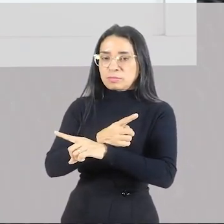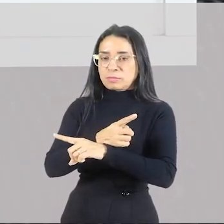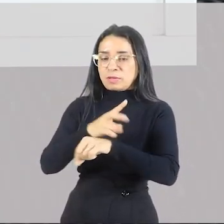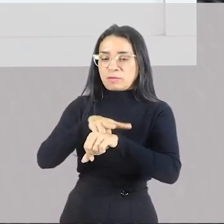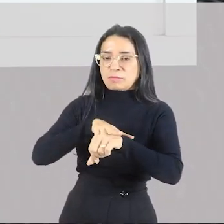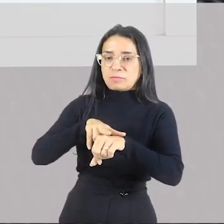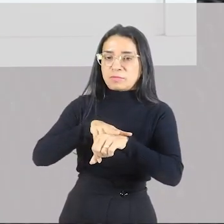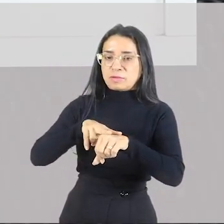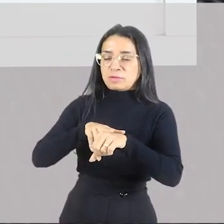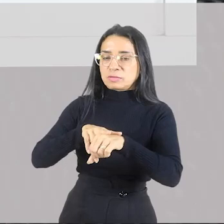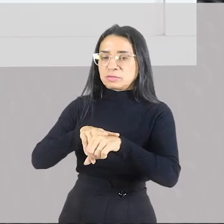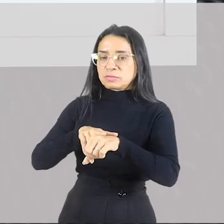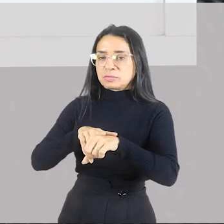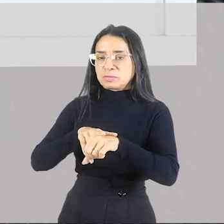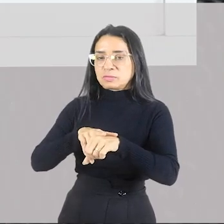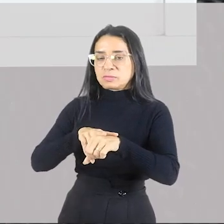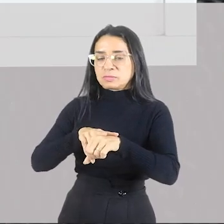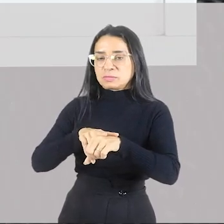verde